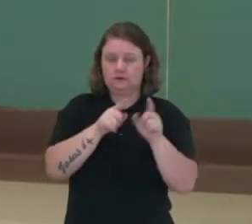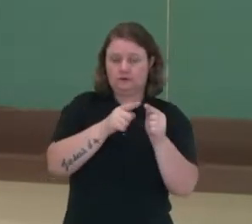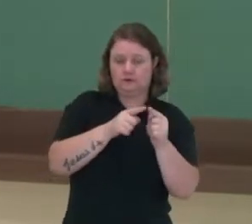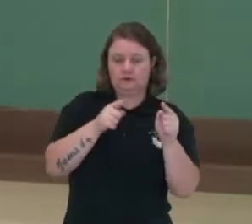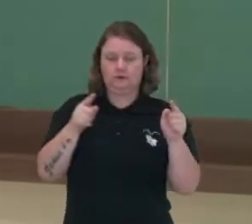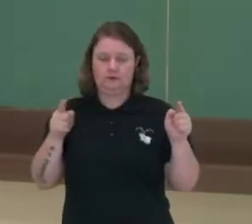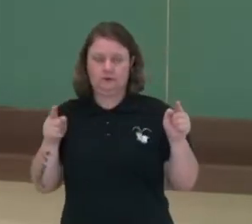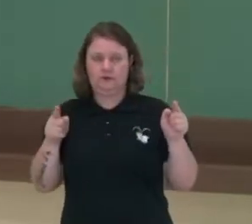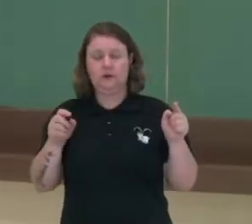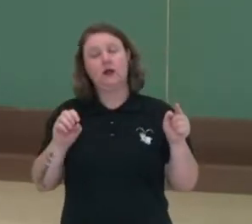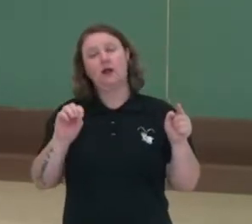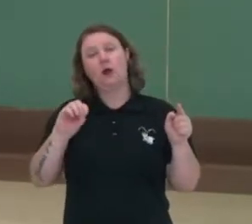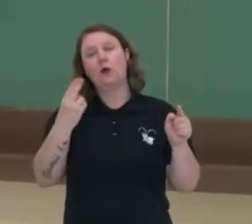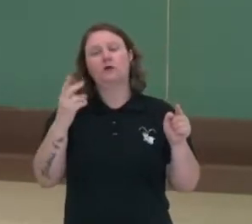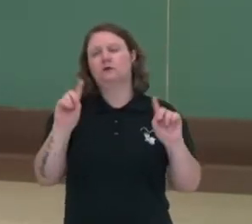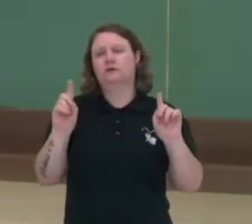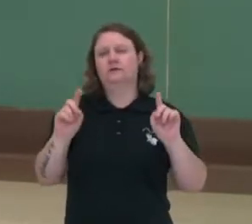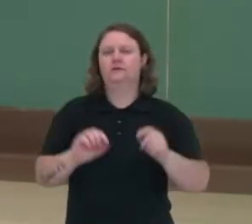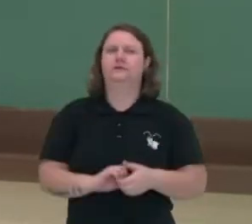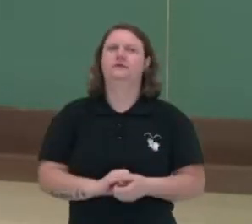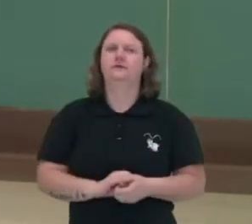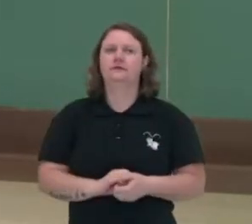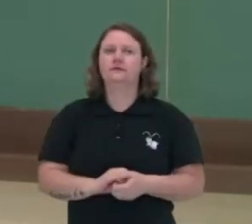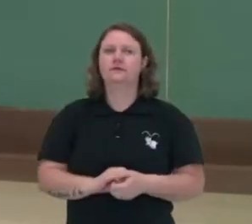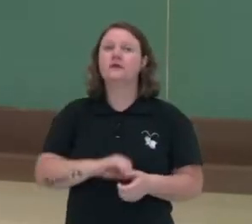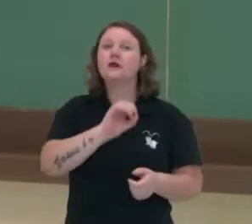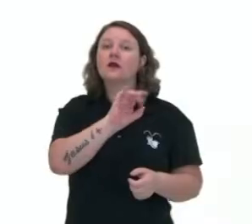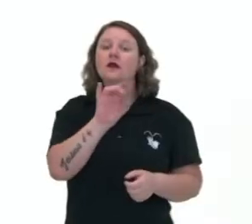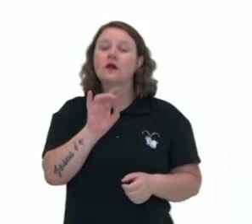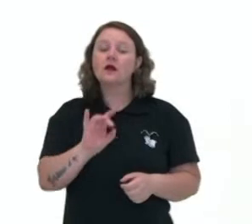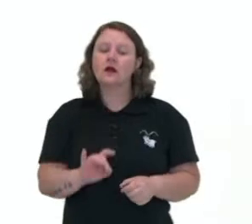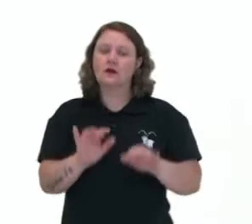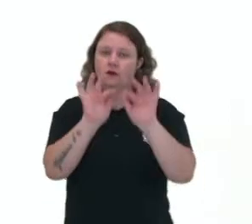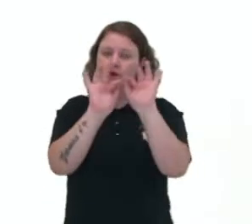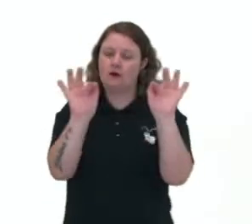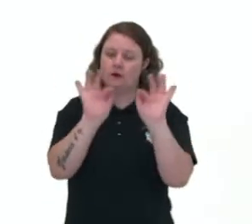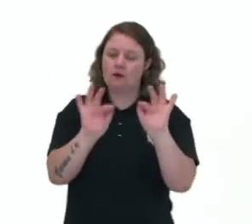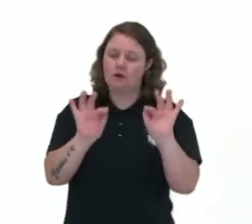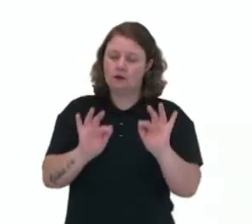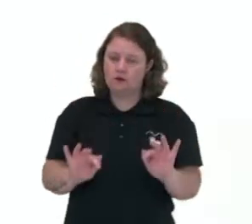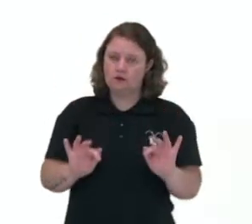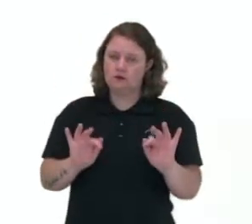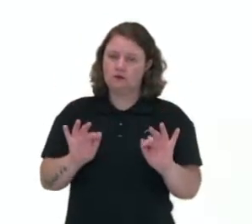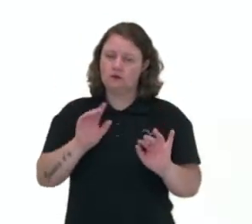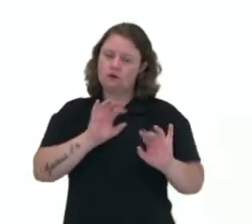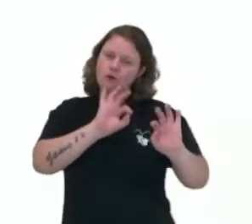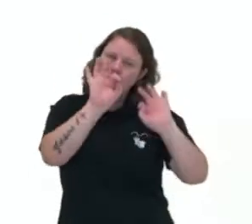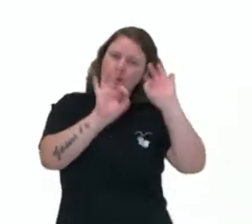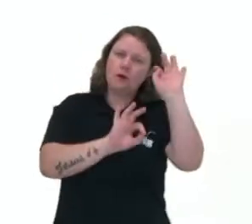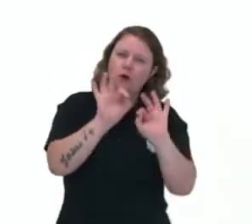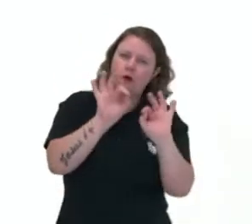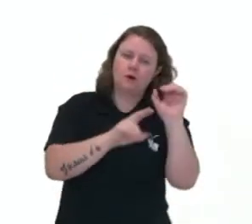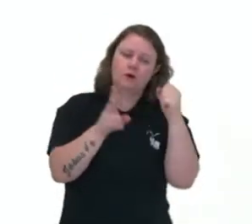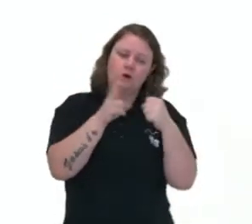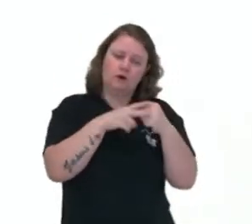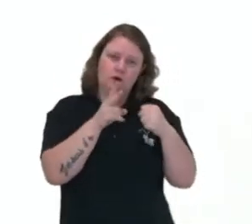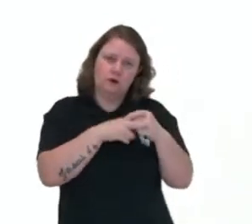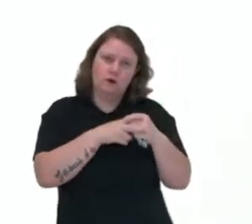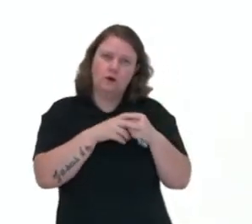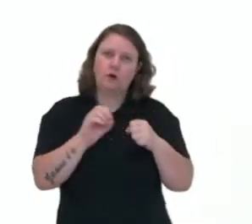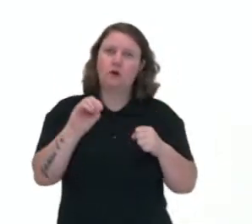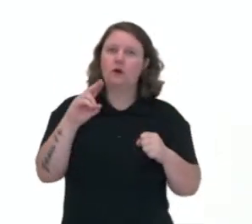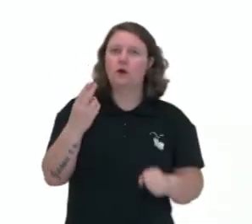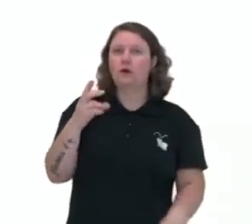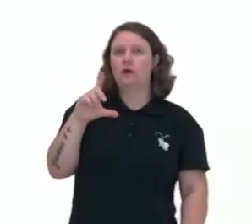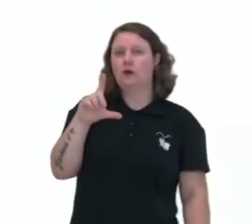período ou não, certo? Então, cada oração do período, ela se organiza em torno de um verbo ou de uma locução